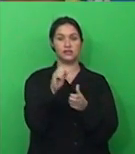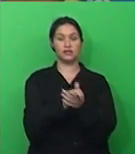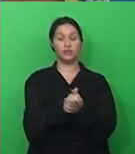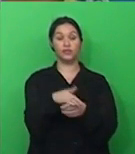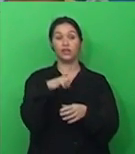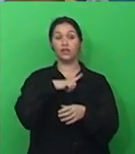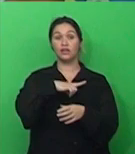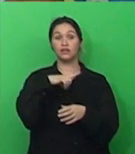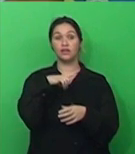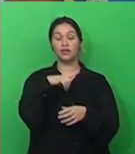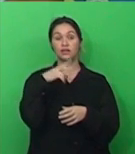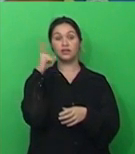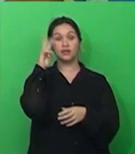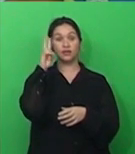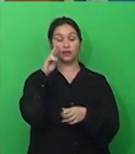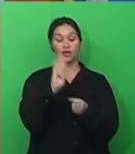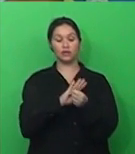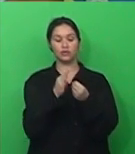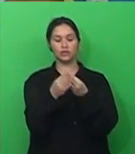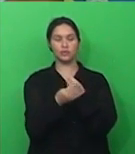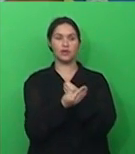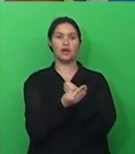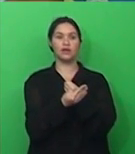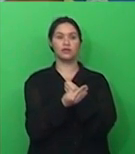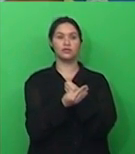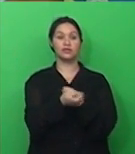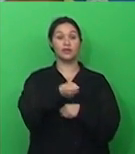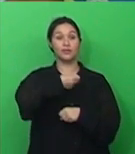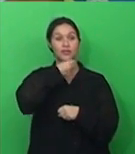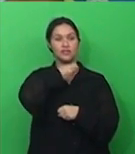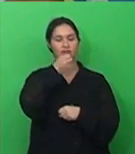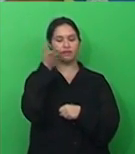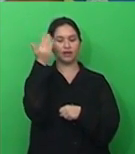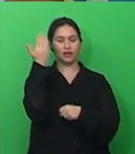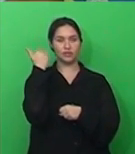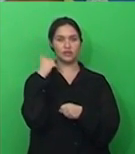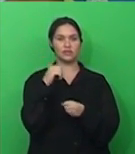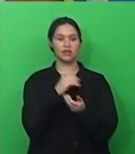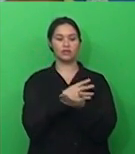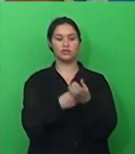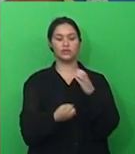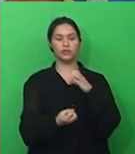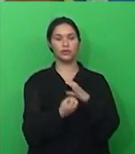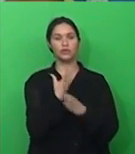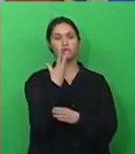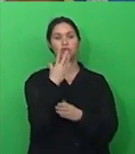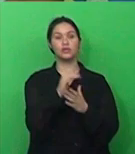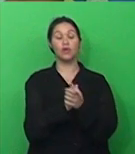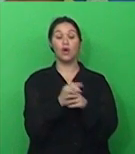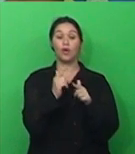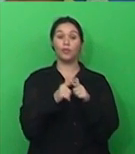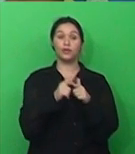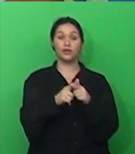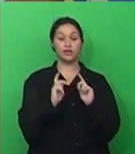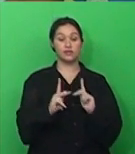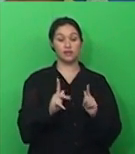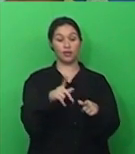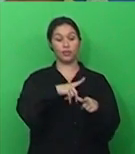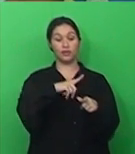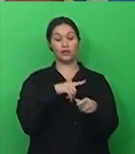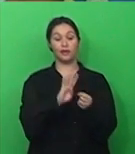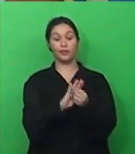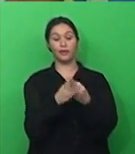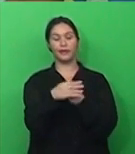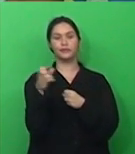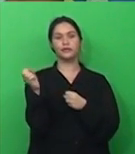mais antigos primeiro, né? Tem que ver, a ver se saiu um loteamento que saiu há 5, 6 anos já vai ser asfaltado. Então, vamos